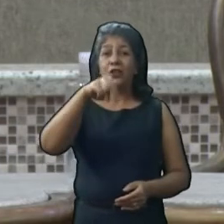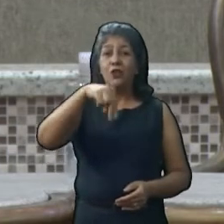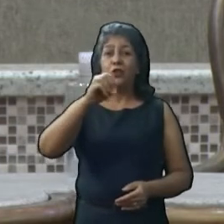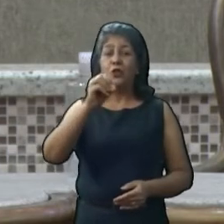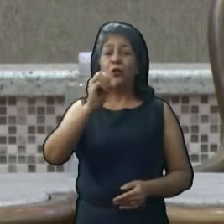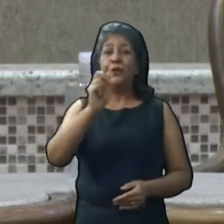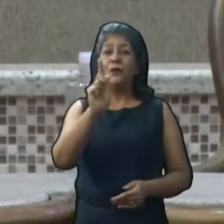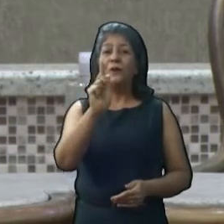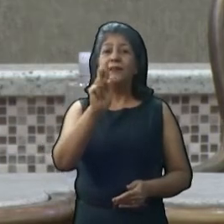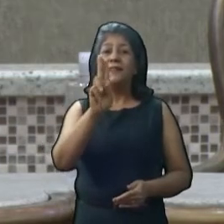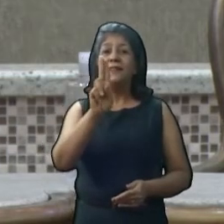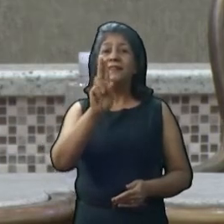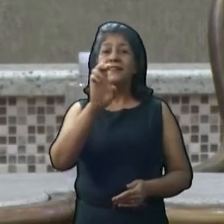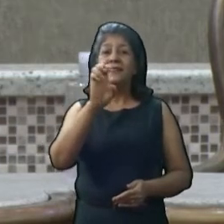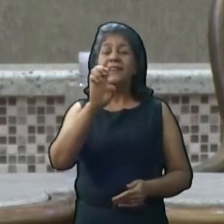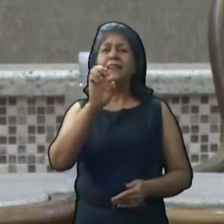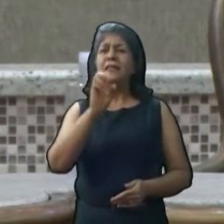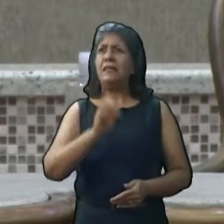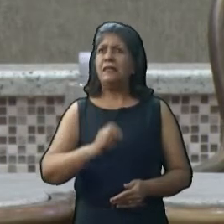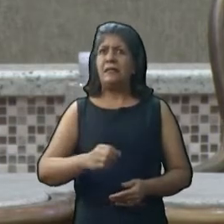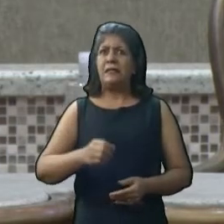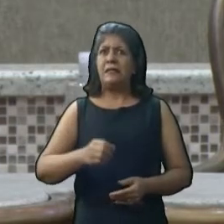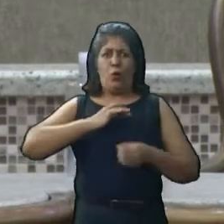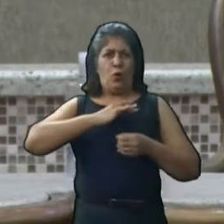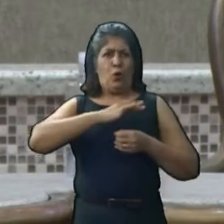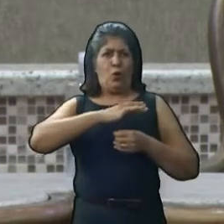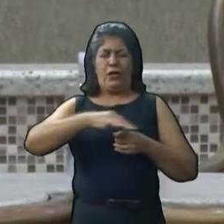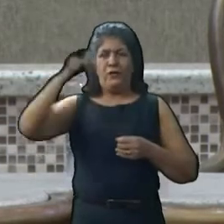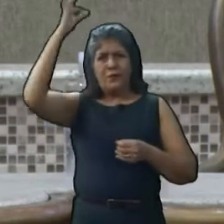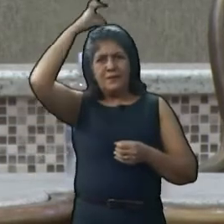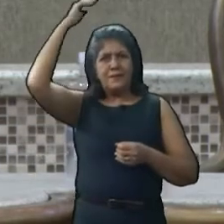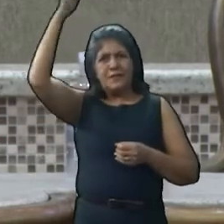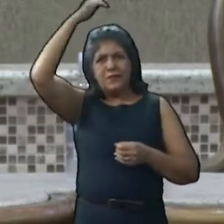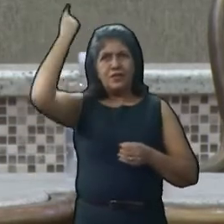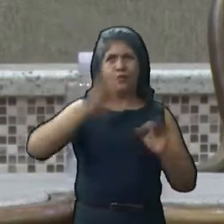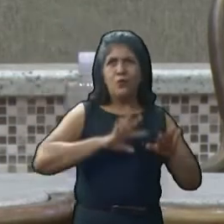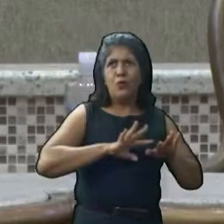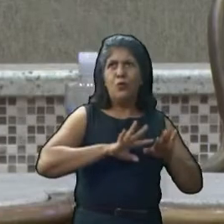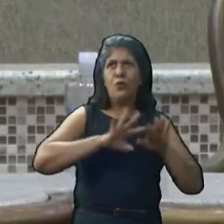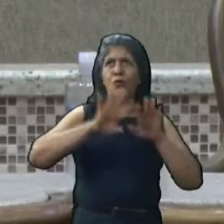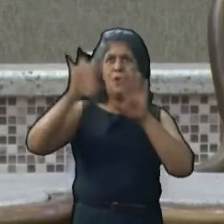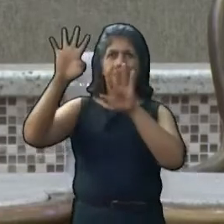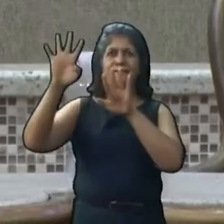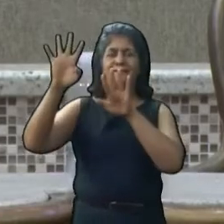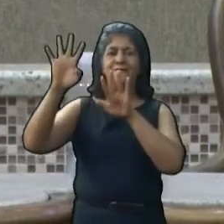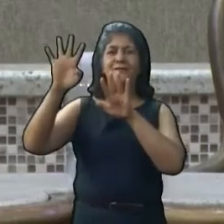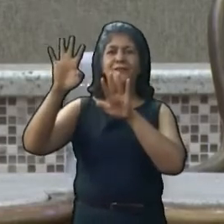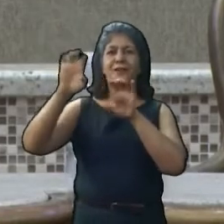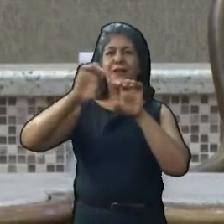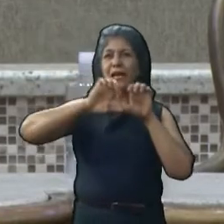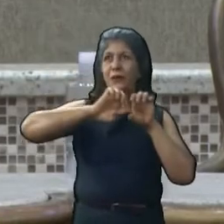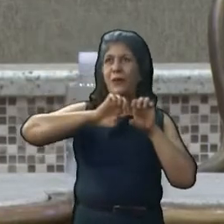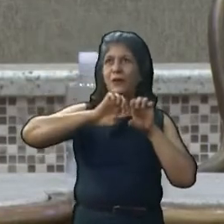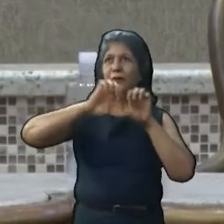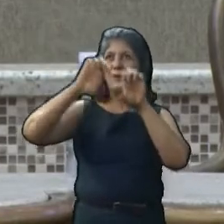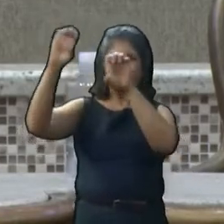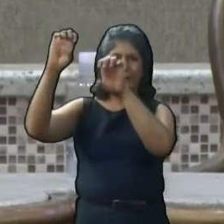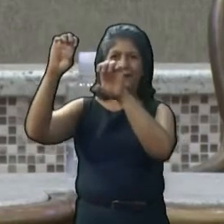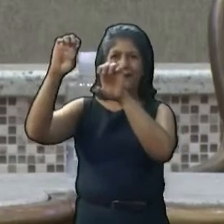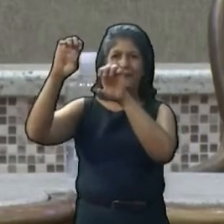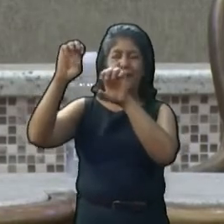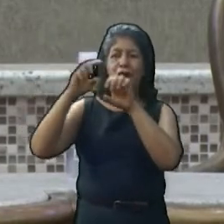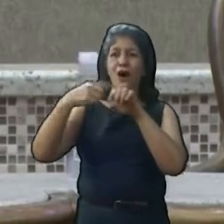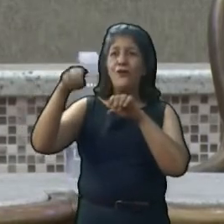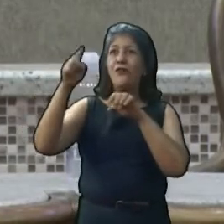logo a ser cheio do espírito santo é exatamente isso a pessoa experimentar em sua vida a